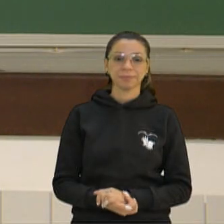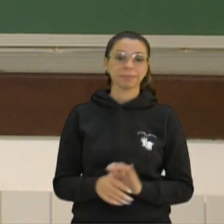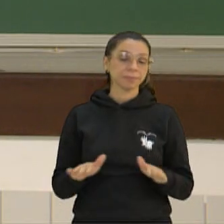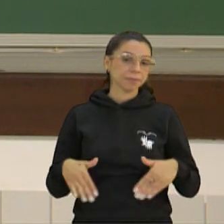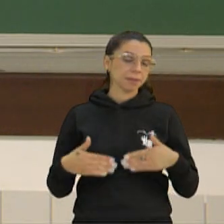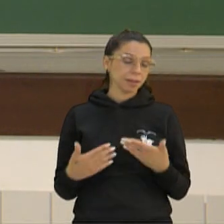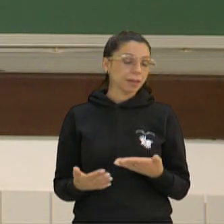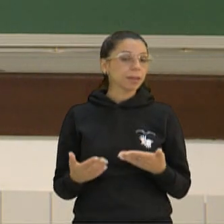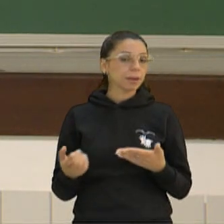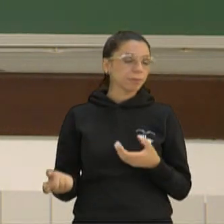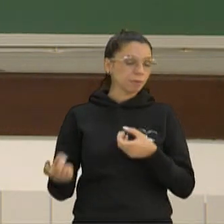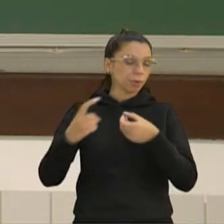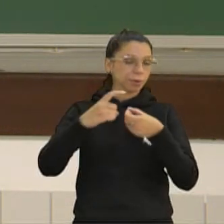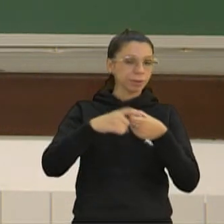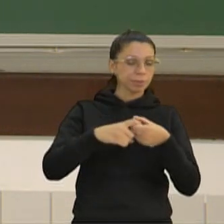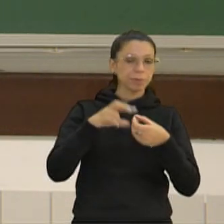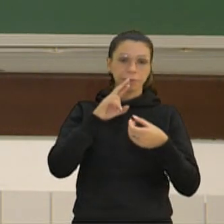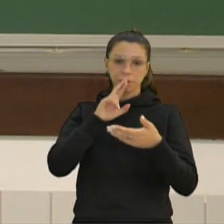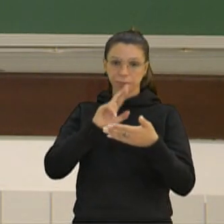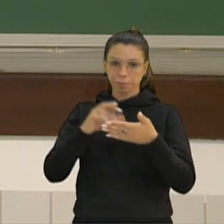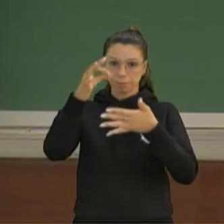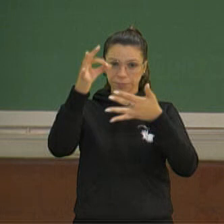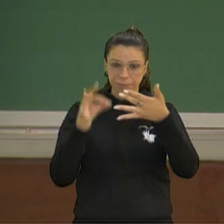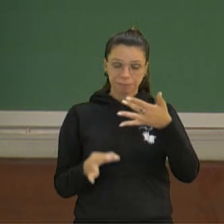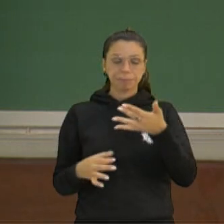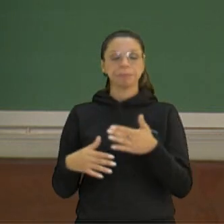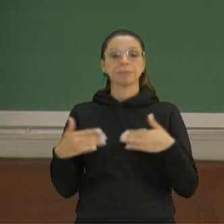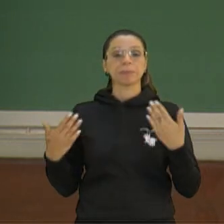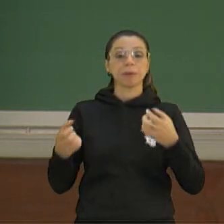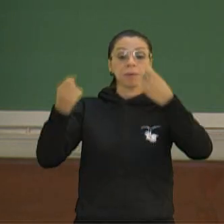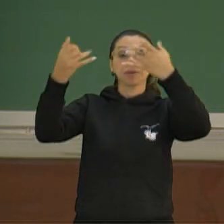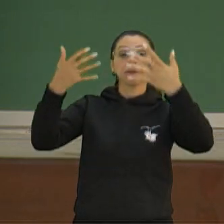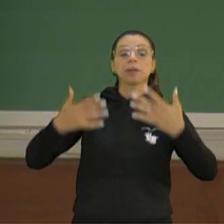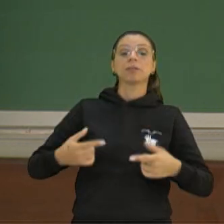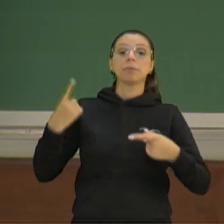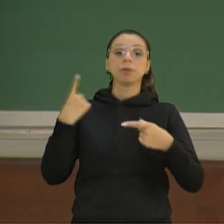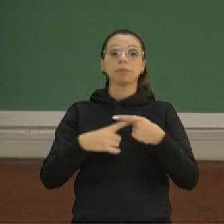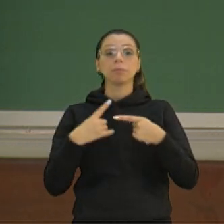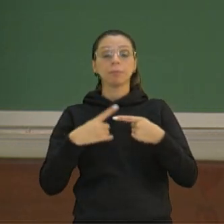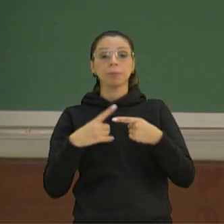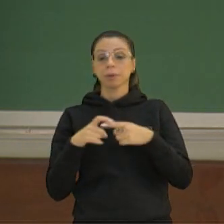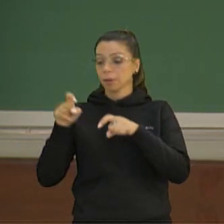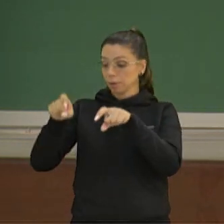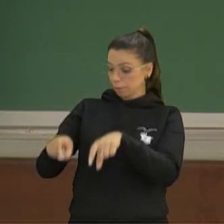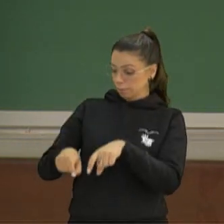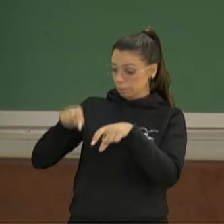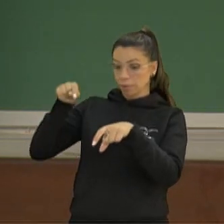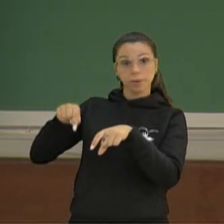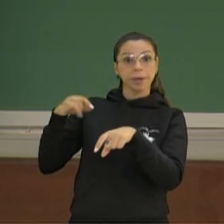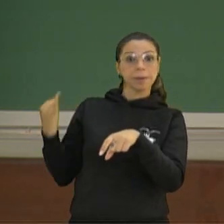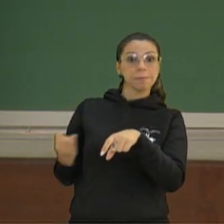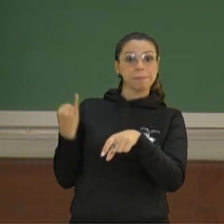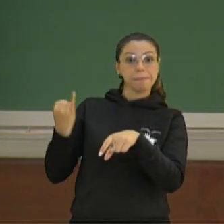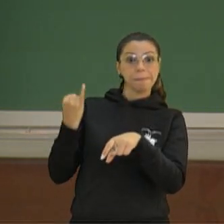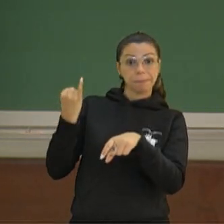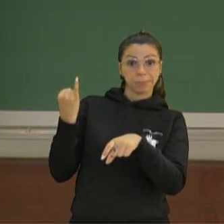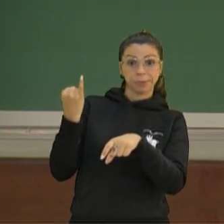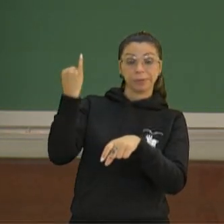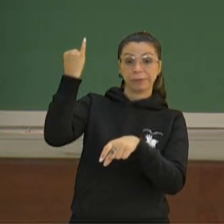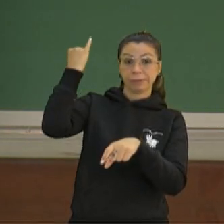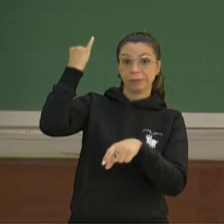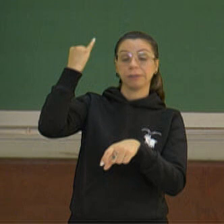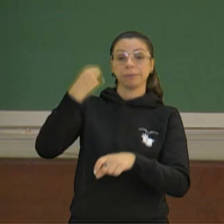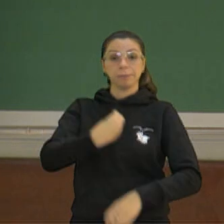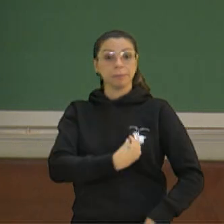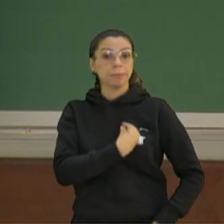Então, pessoal, vamos ver quem acertou a atividade? Vamos lá, né? Explique por que a agricultura é considerada uma atividade